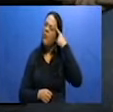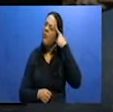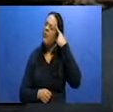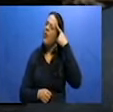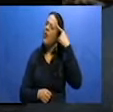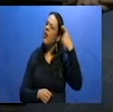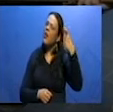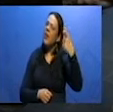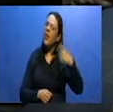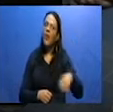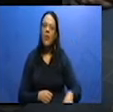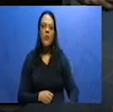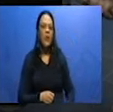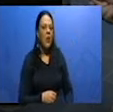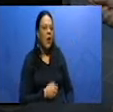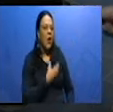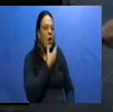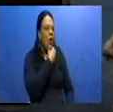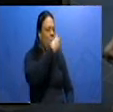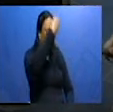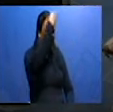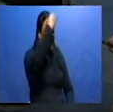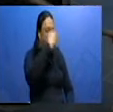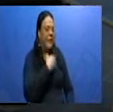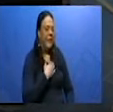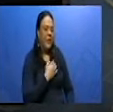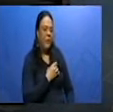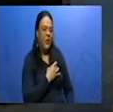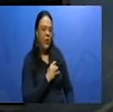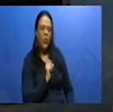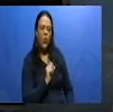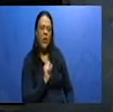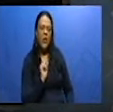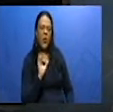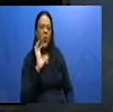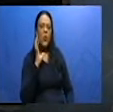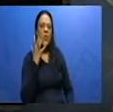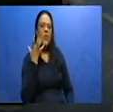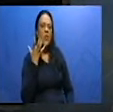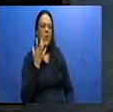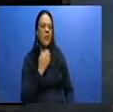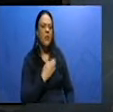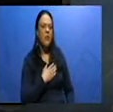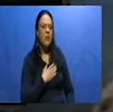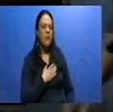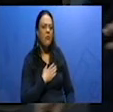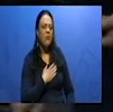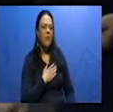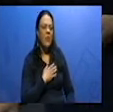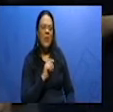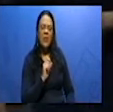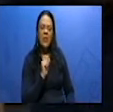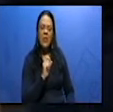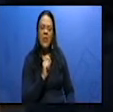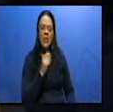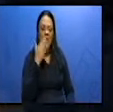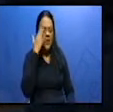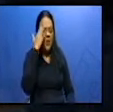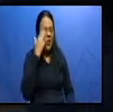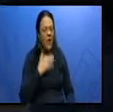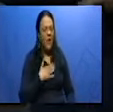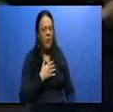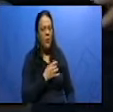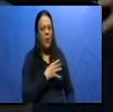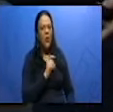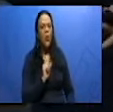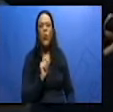medo dos reis aqui, porque sabia que vinha coisa aí, né? Ai, minha nossa, lá vem você com essas ideias, já estou até suado.